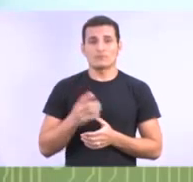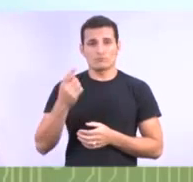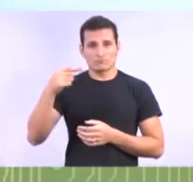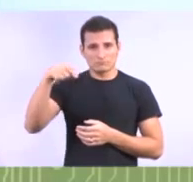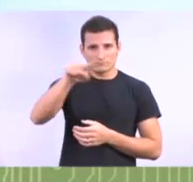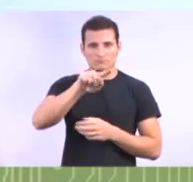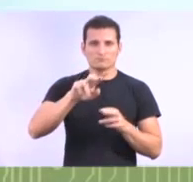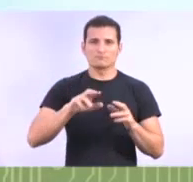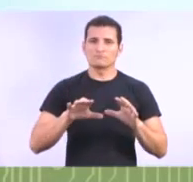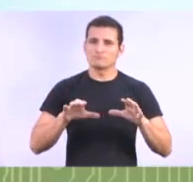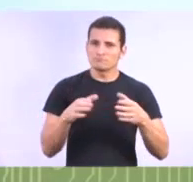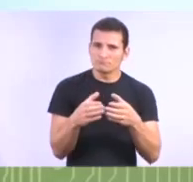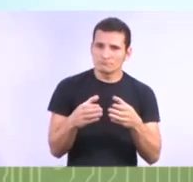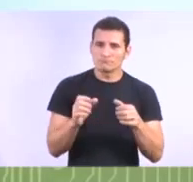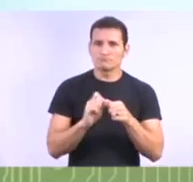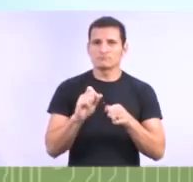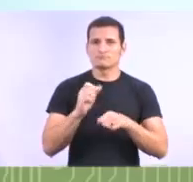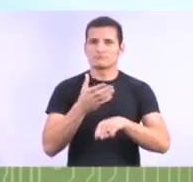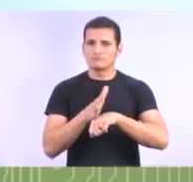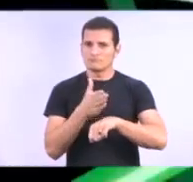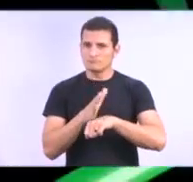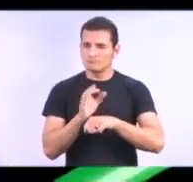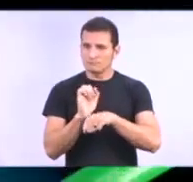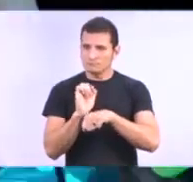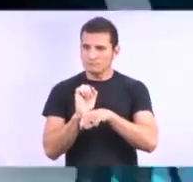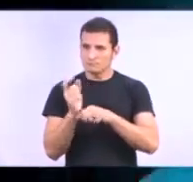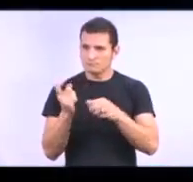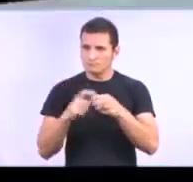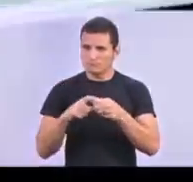façam atividades. Daqui a pouquinho a gente volta.